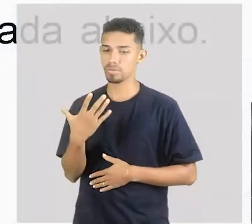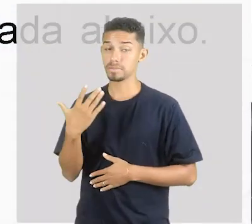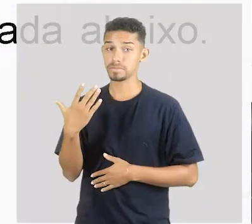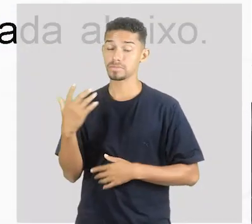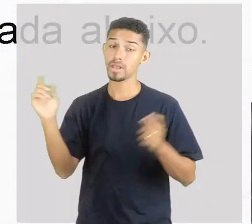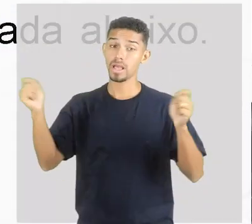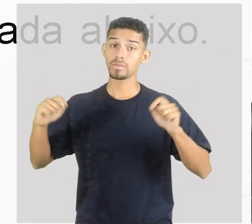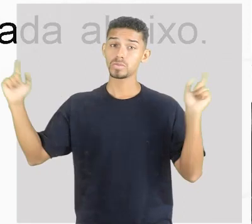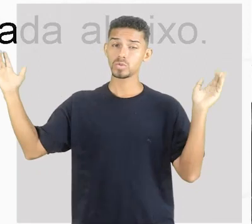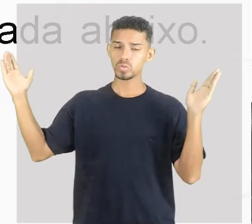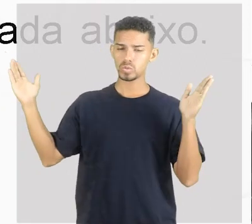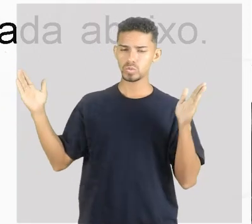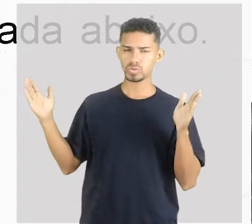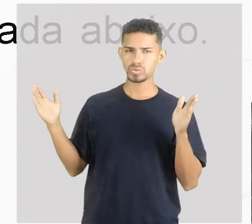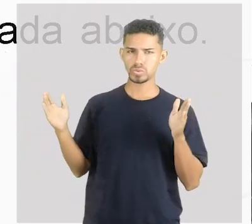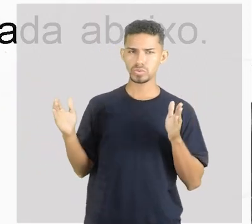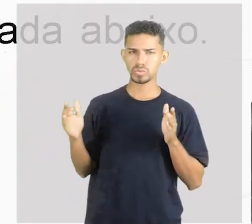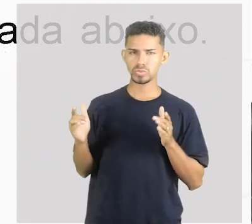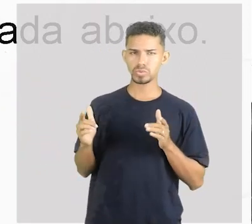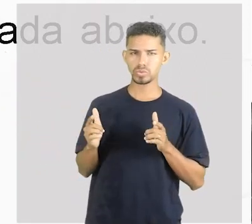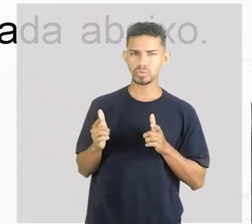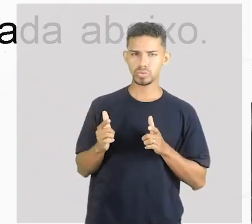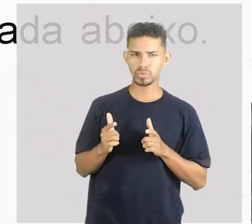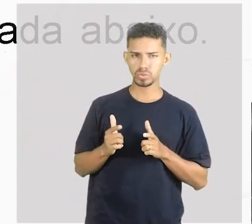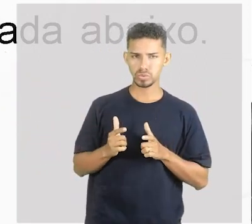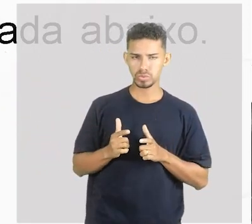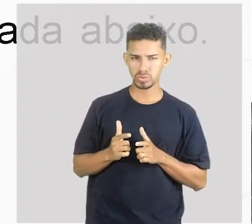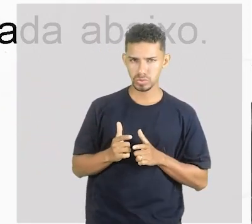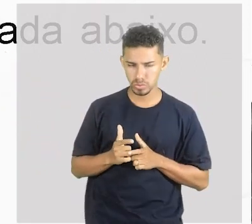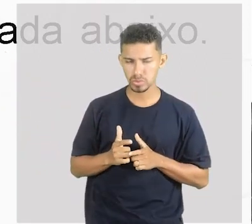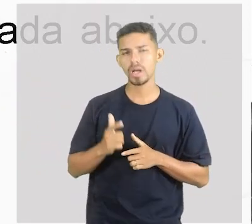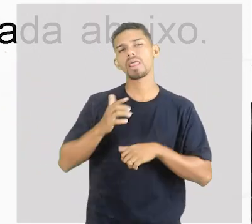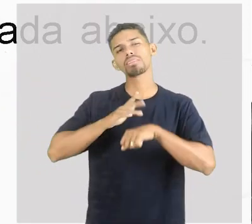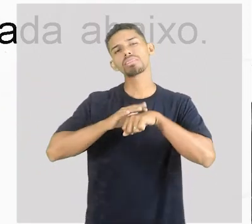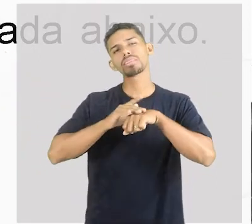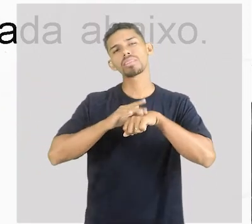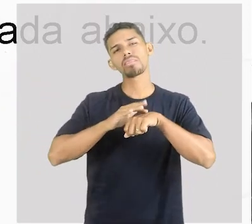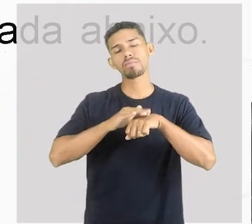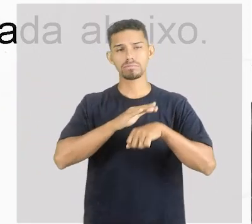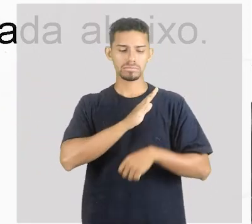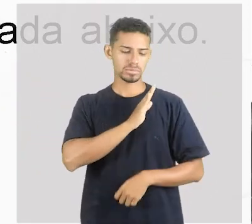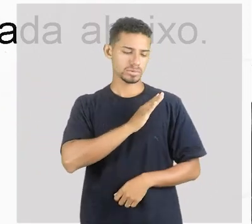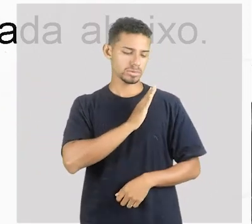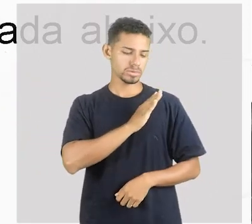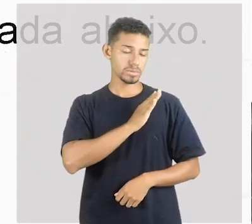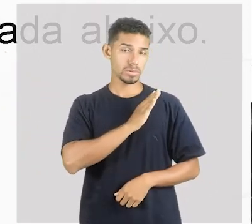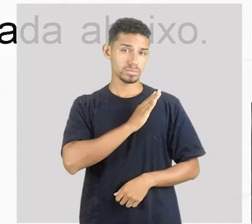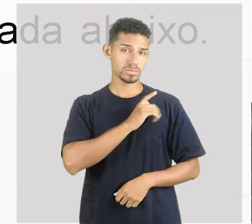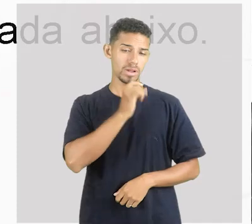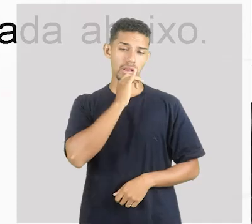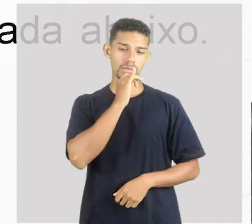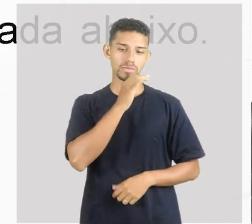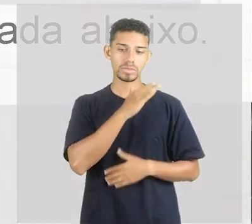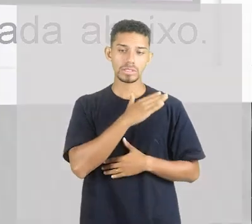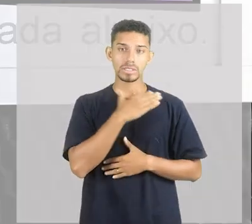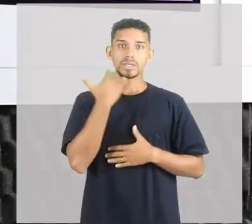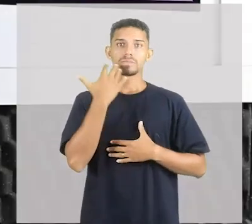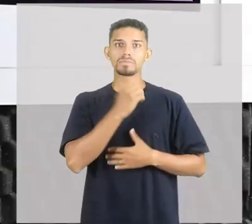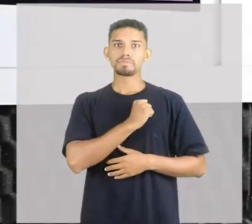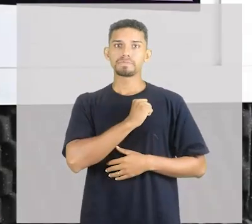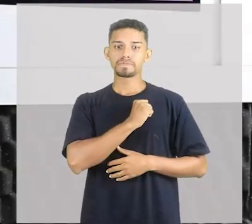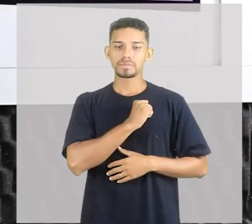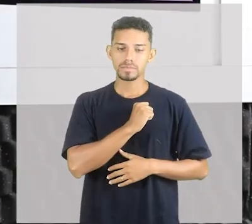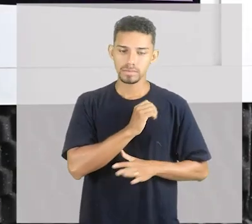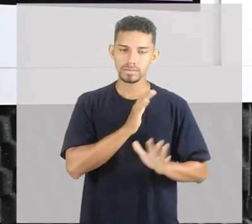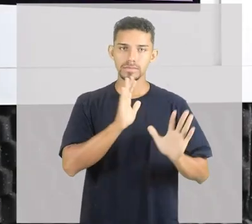auxiliando na redução do risco de doenças cardiovasculares, como o infarto do miocárdio. Sua estrutura química